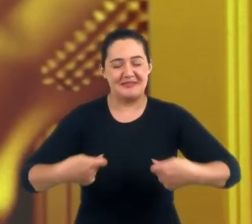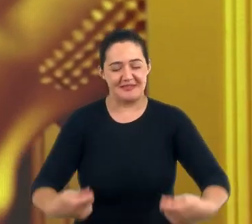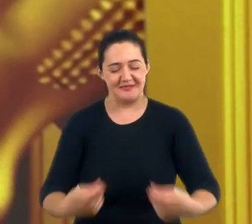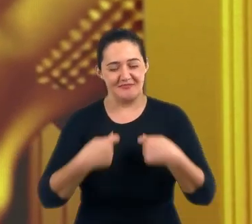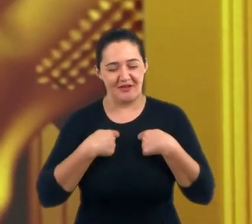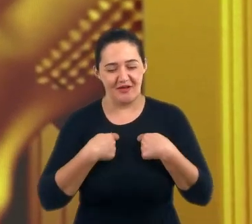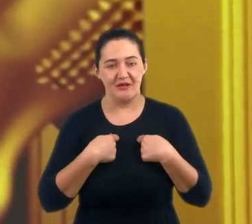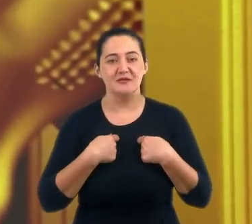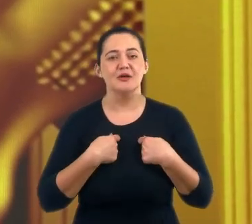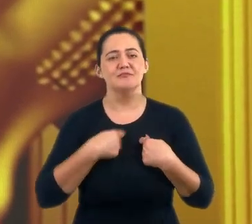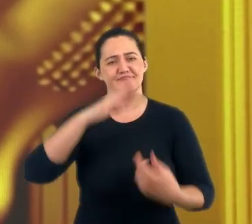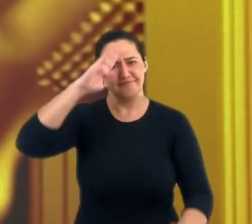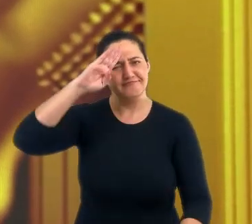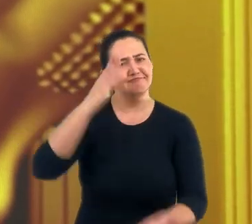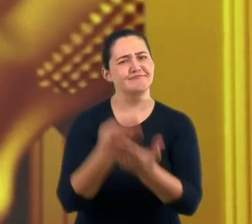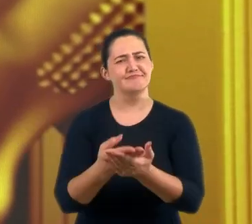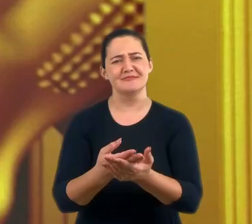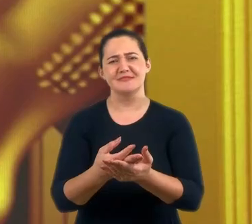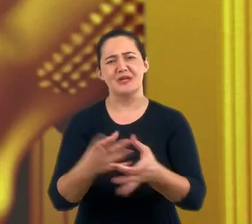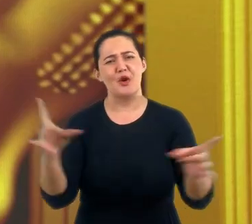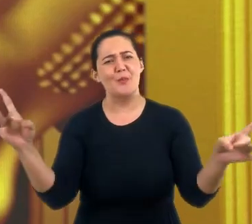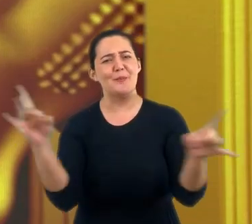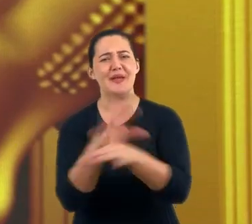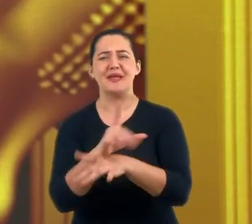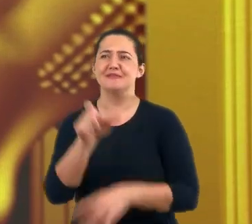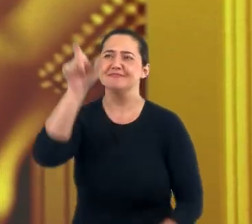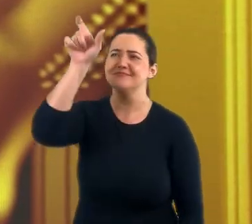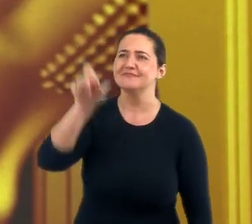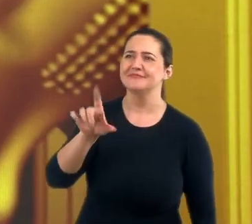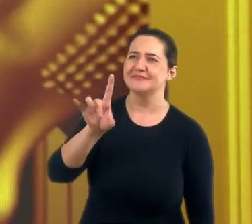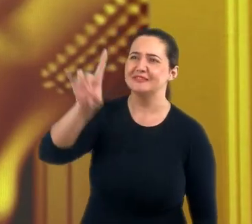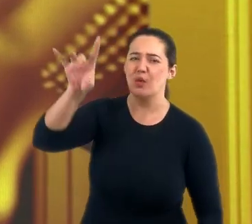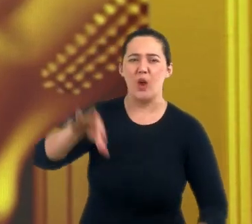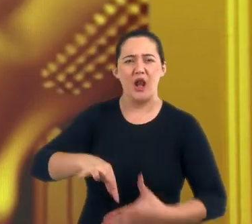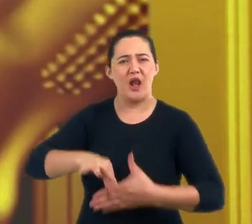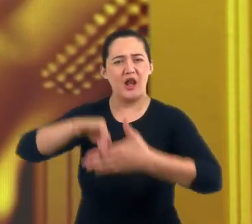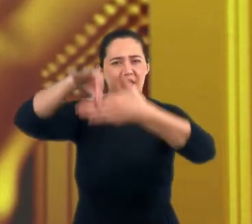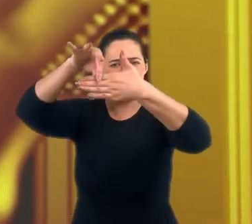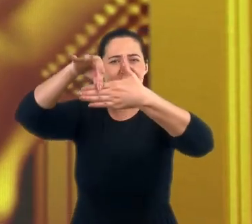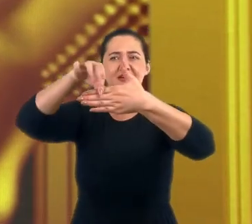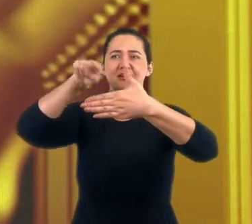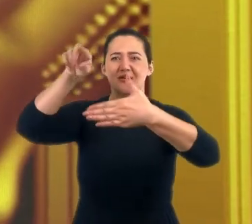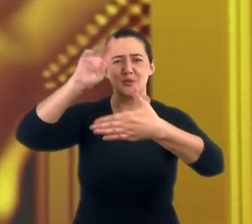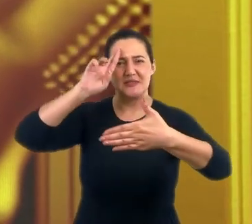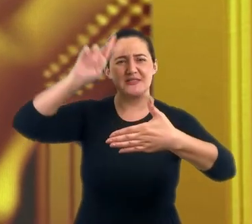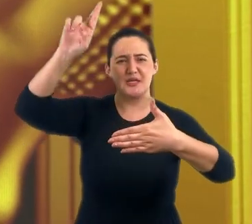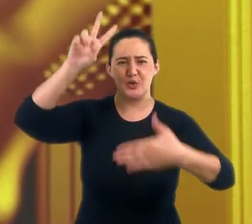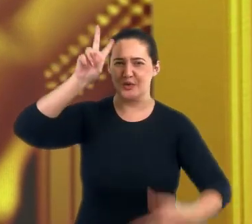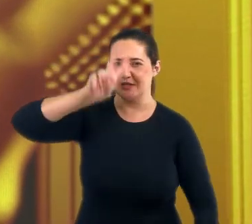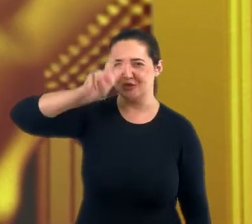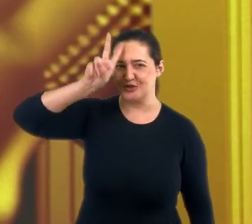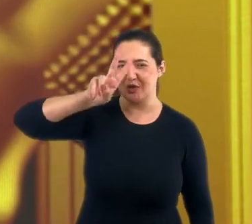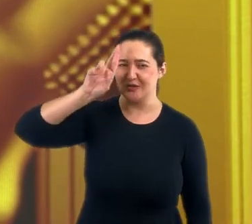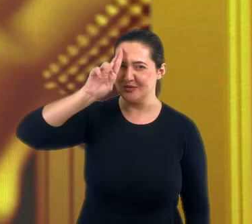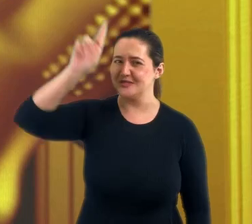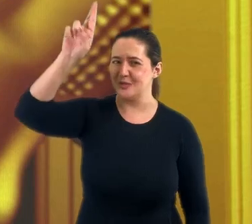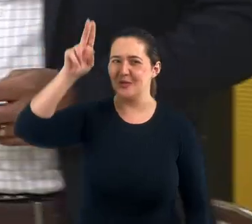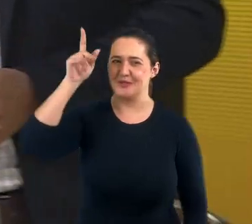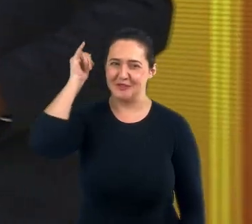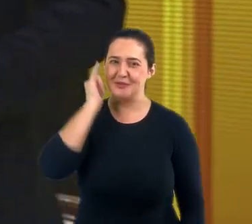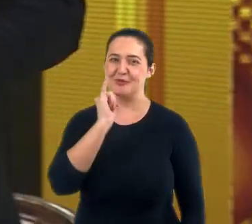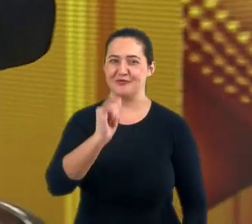ter confiança plena na liderança de Deus, que ainda é o Senhor da história, o Senhor da